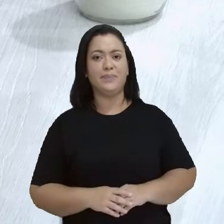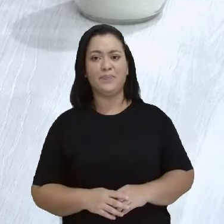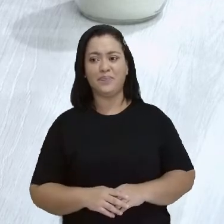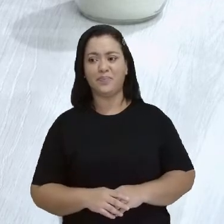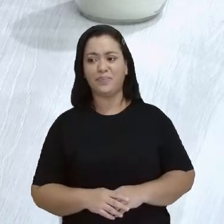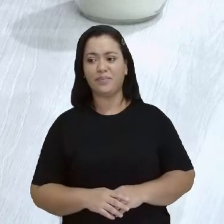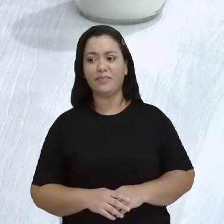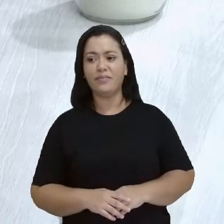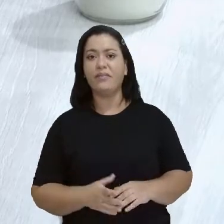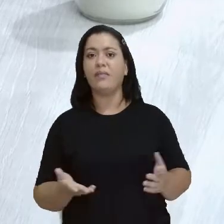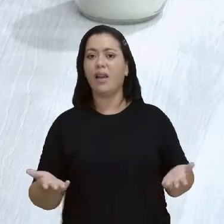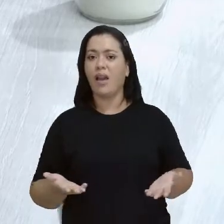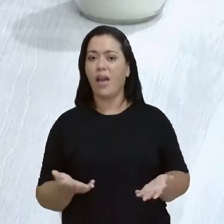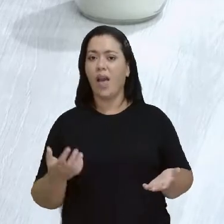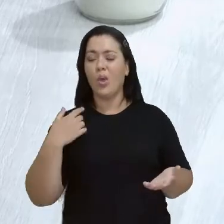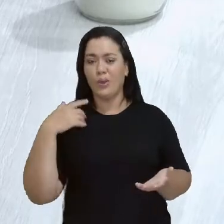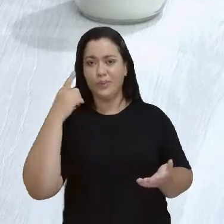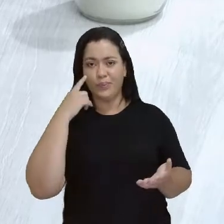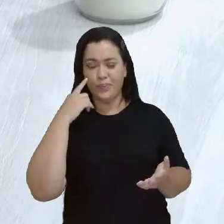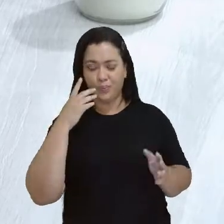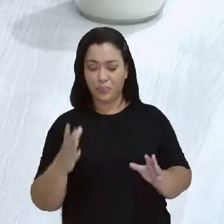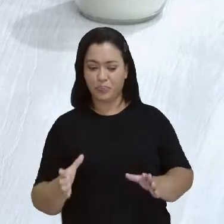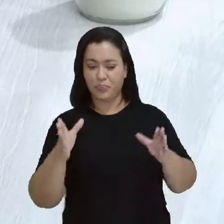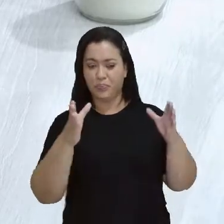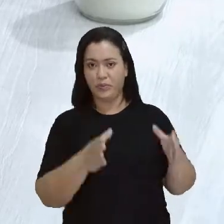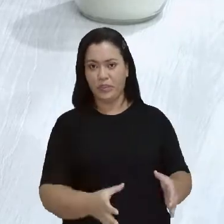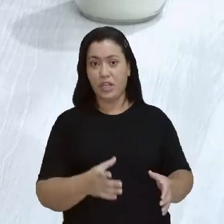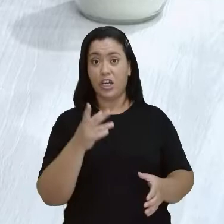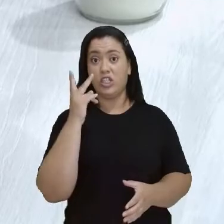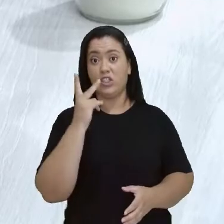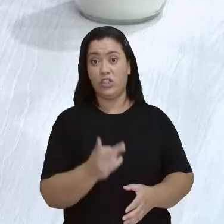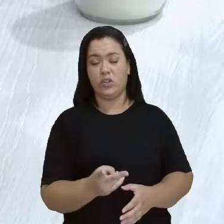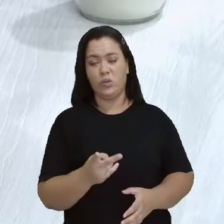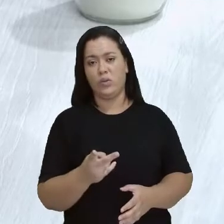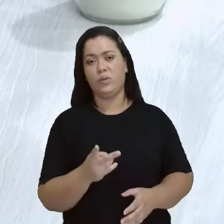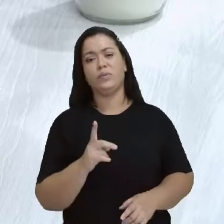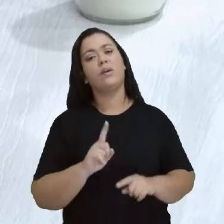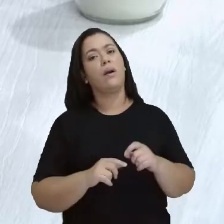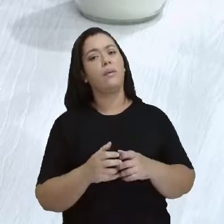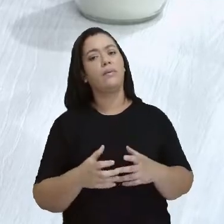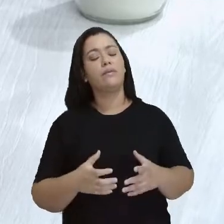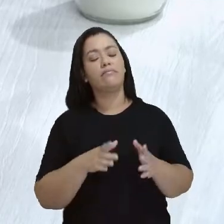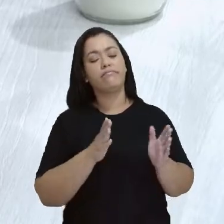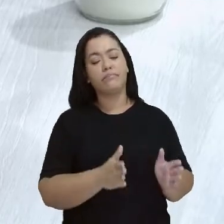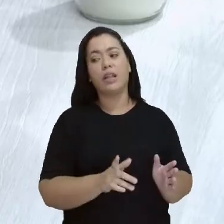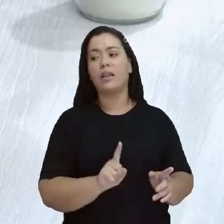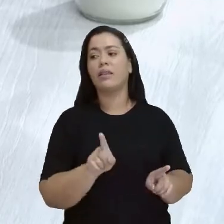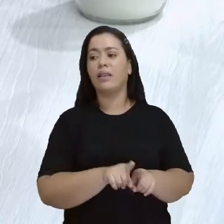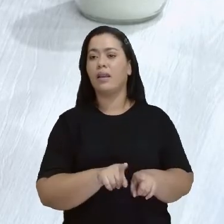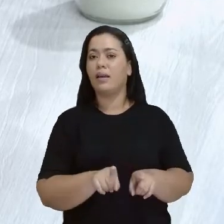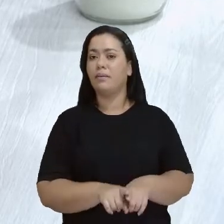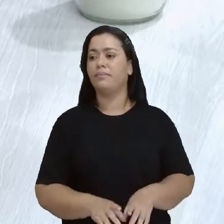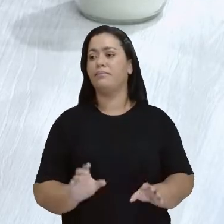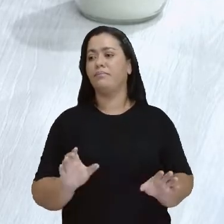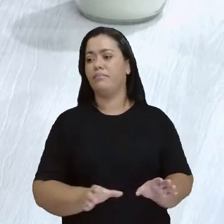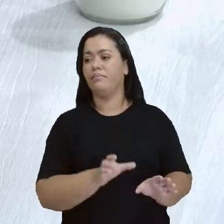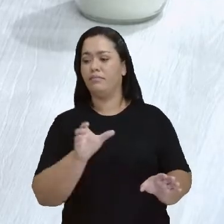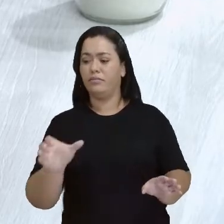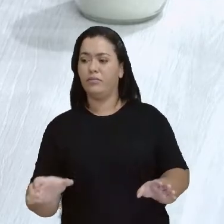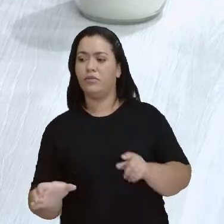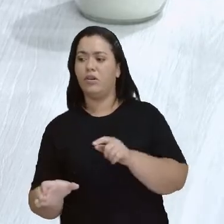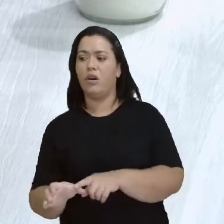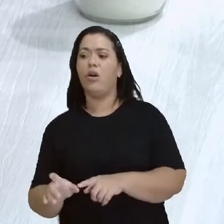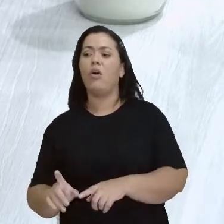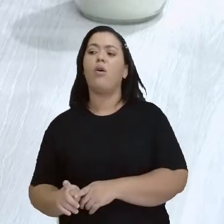vou colocar aqui desse lado 2 objetos e vou colocar aqui esse